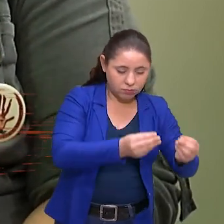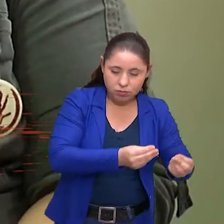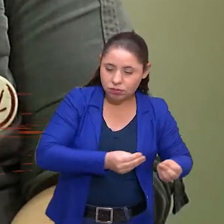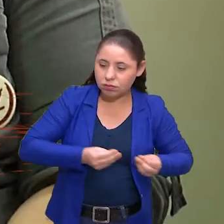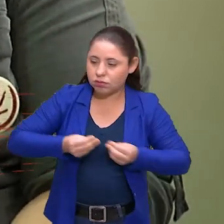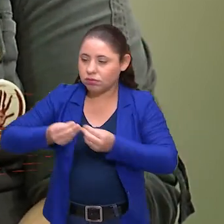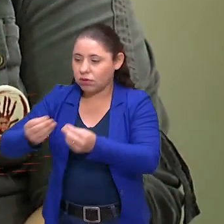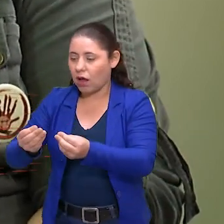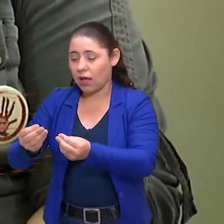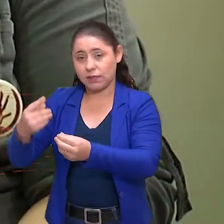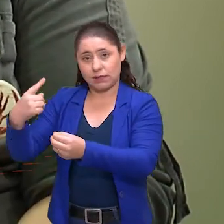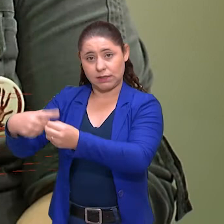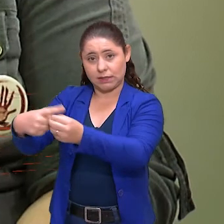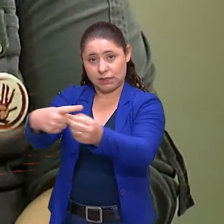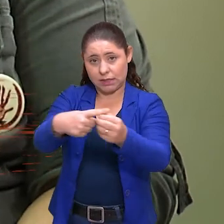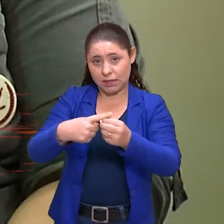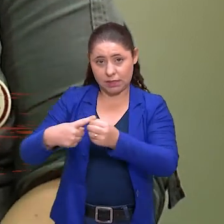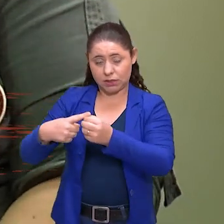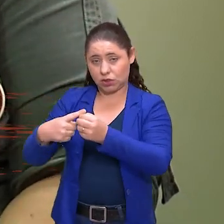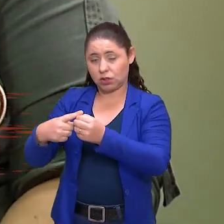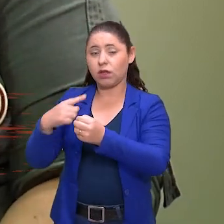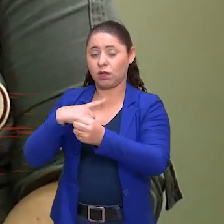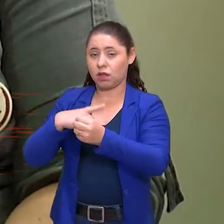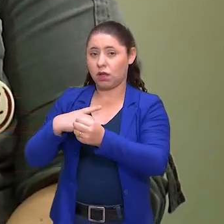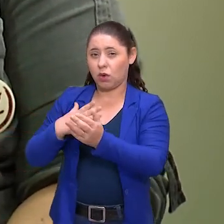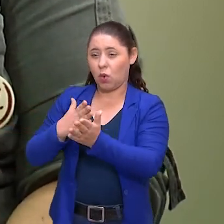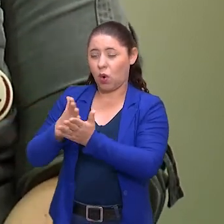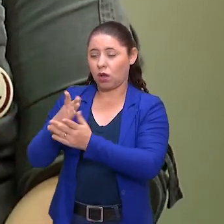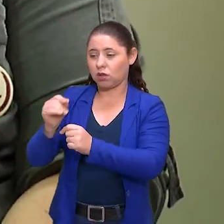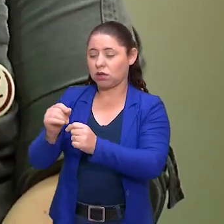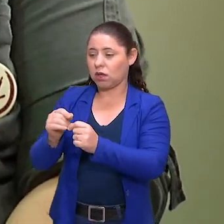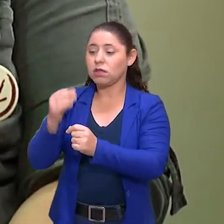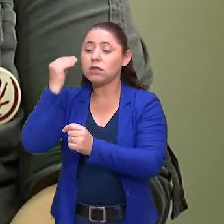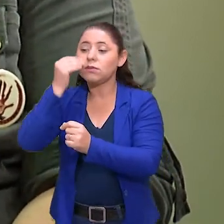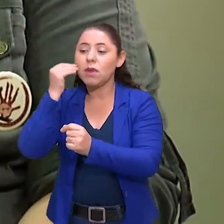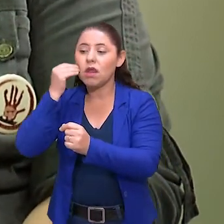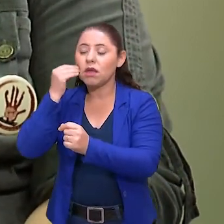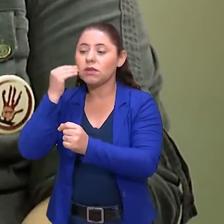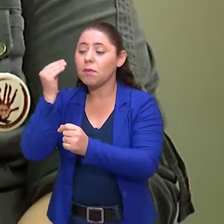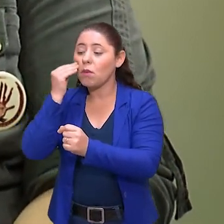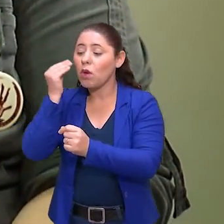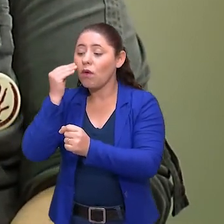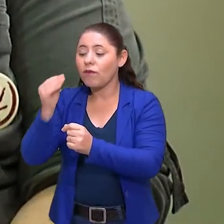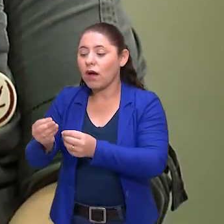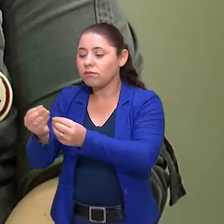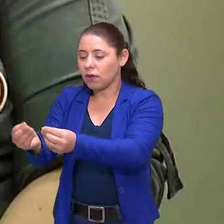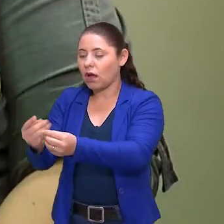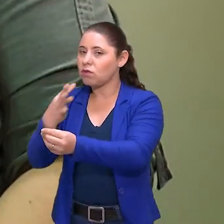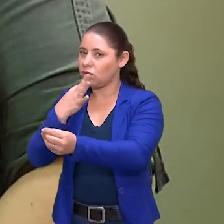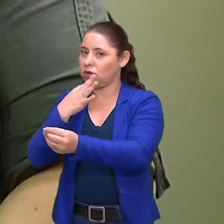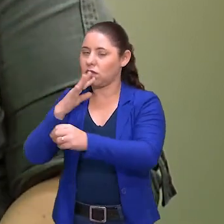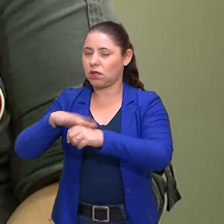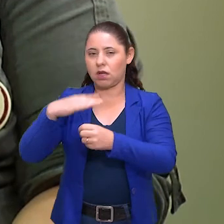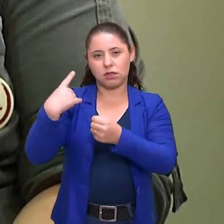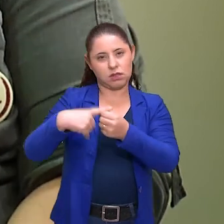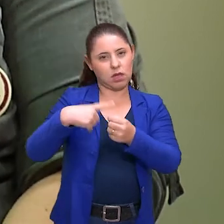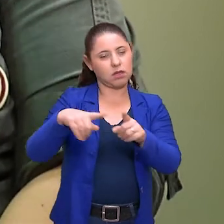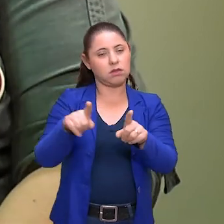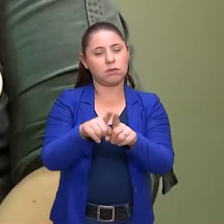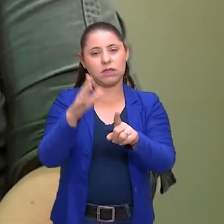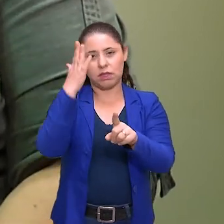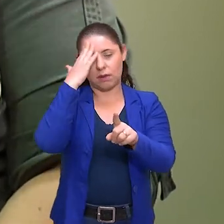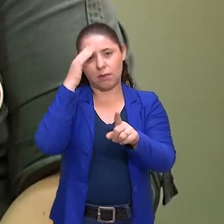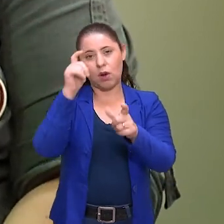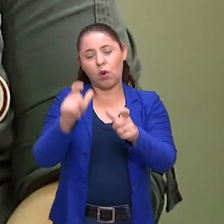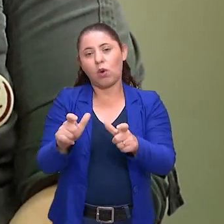as pessoas nessas cidades que estão sendo contempladas. É levar uma experiência a mais para as pessoas que vão conhecer a